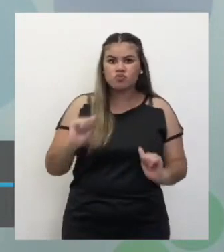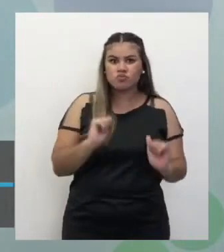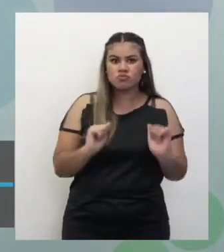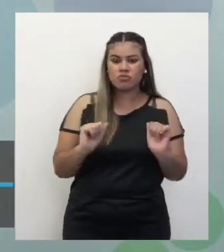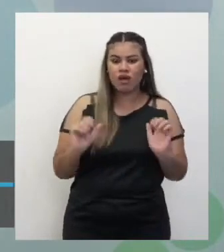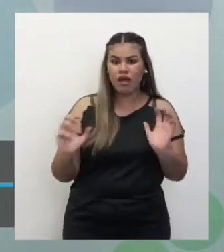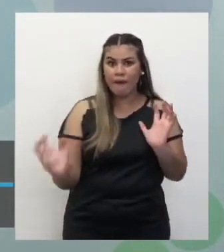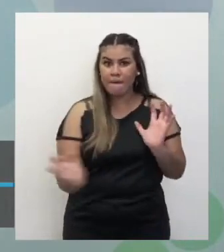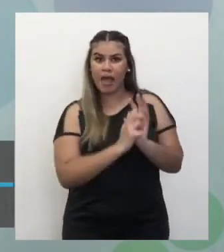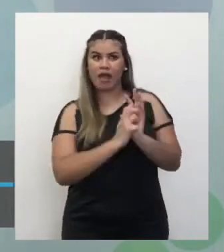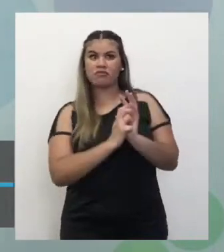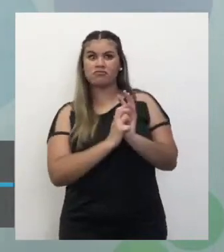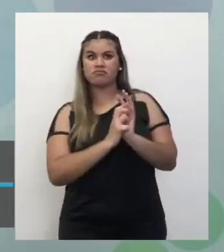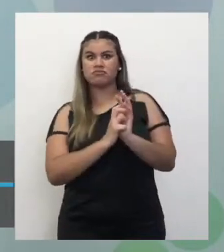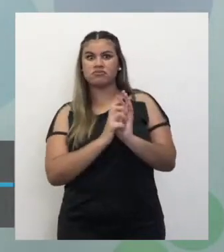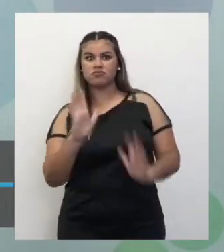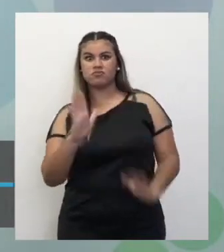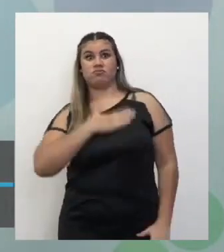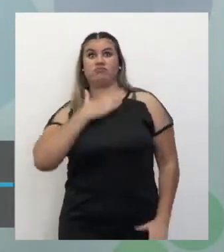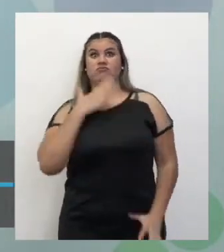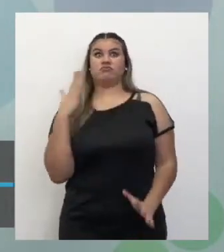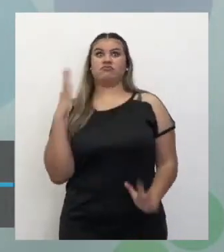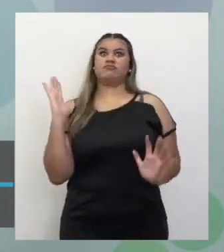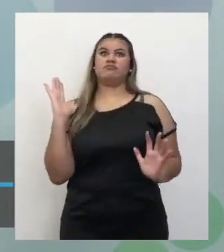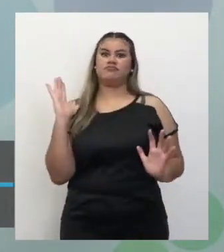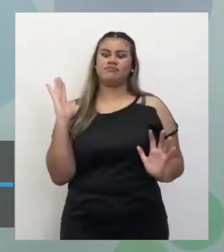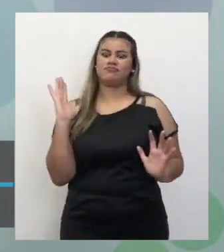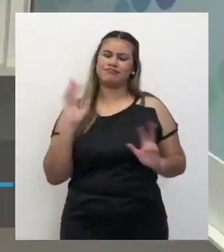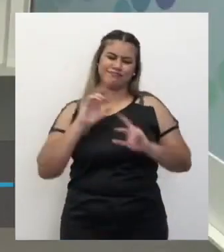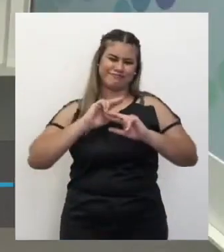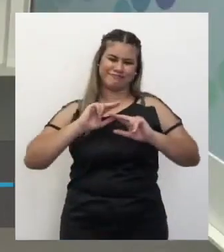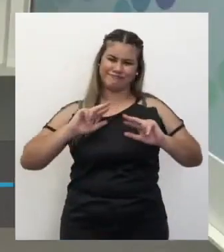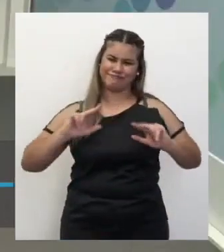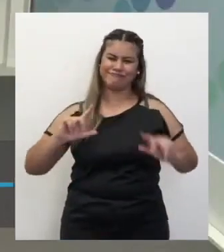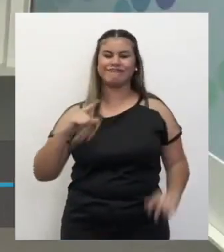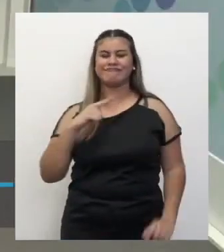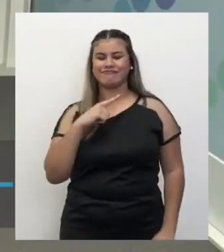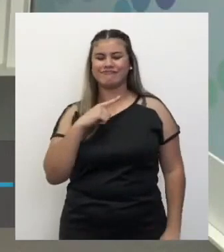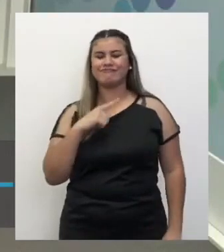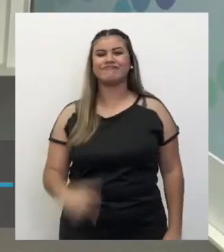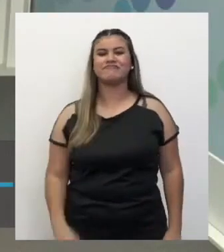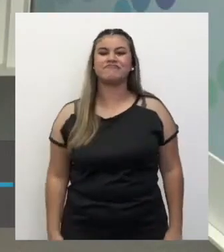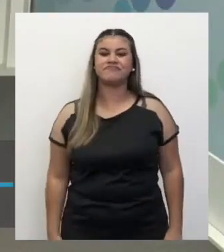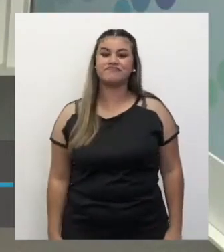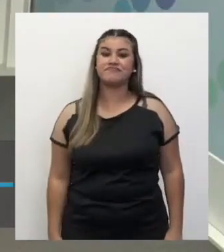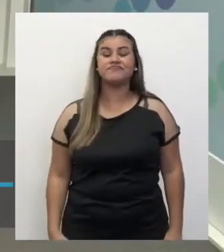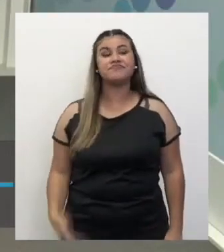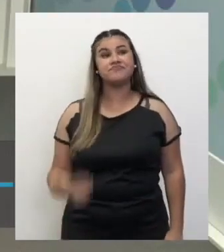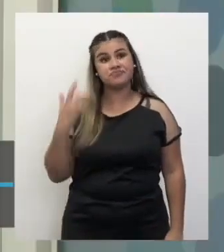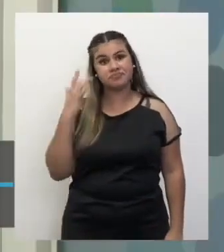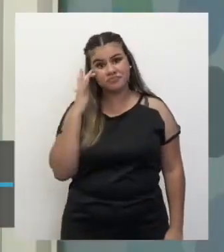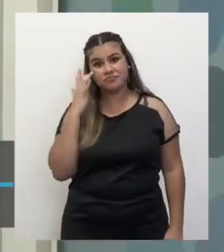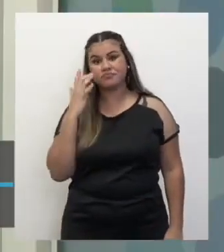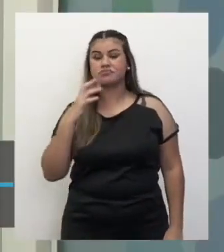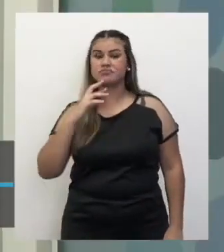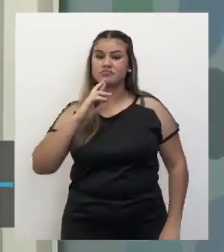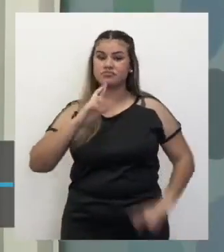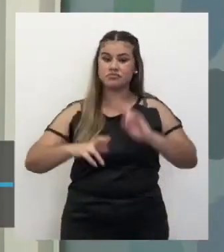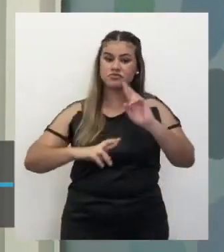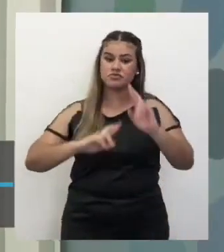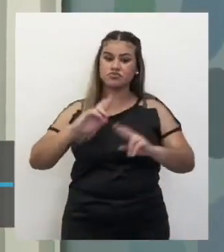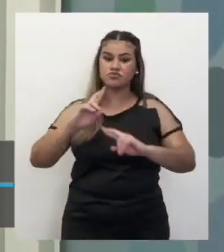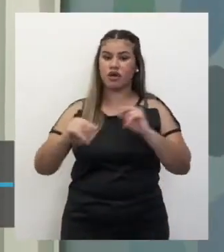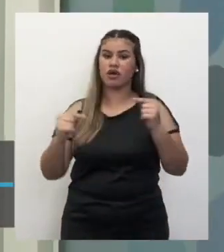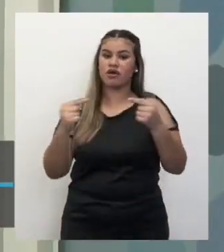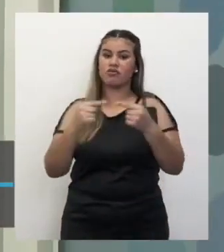impacto e surpresa e choque também. Achei vários aqui. Eu acredito que essas respostas já